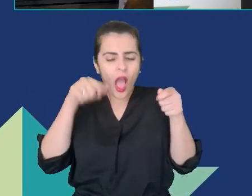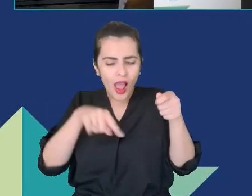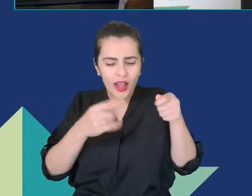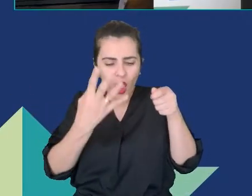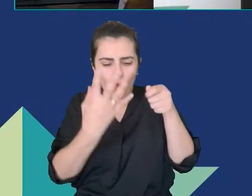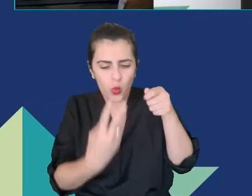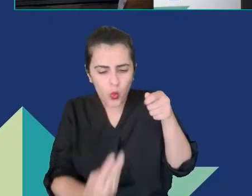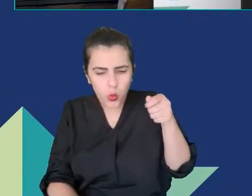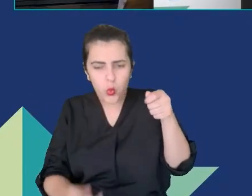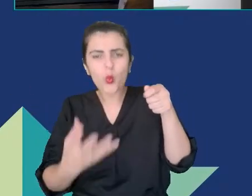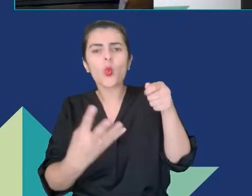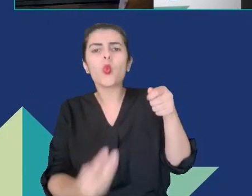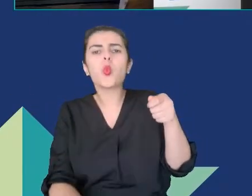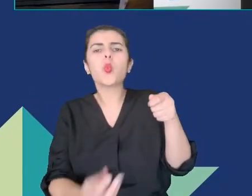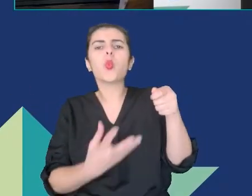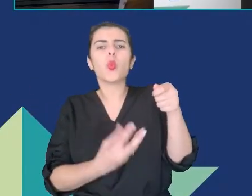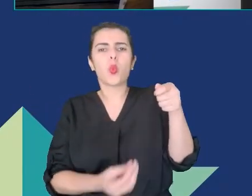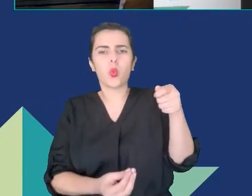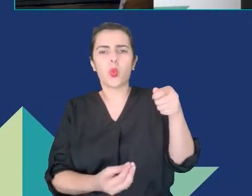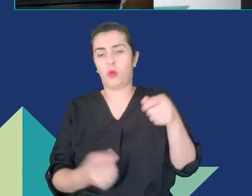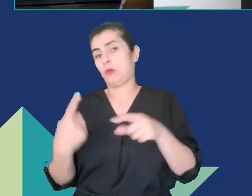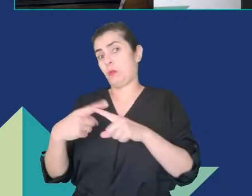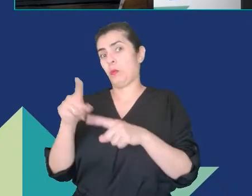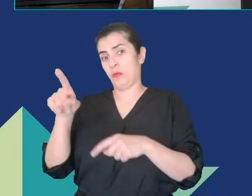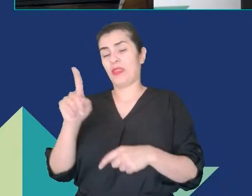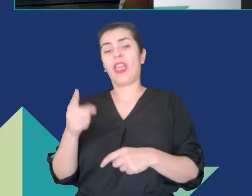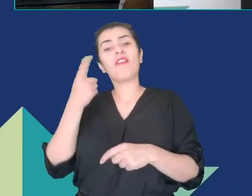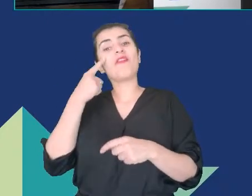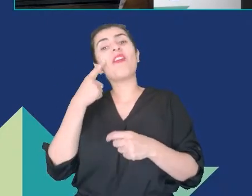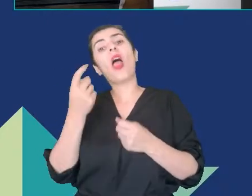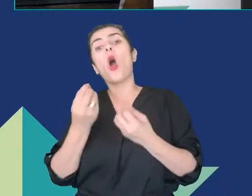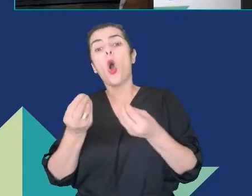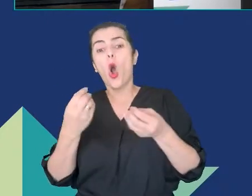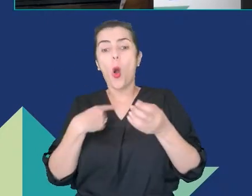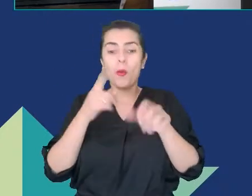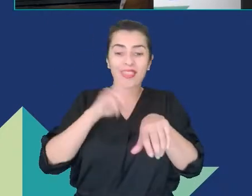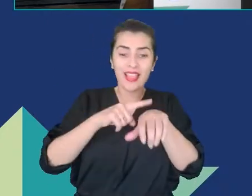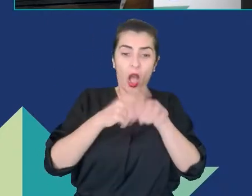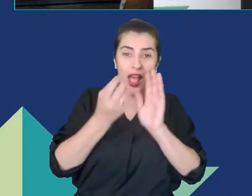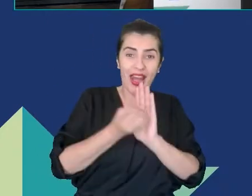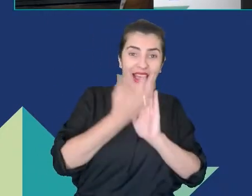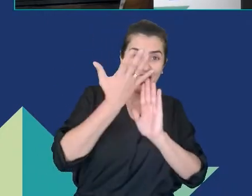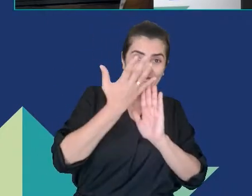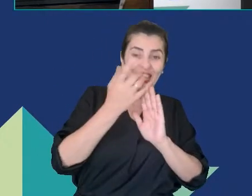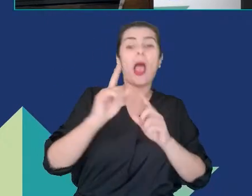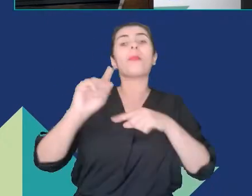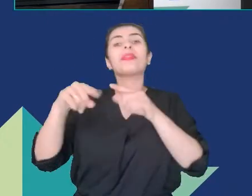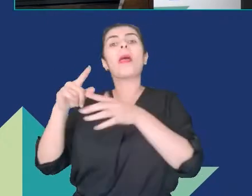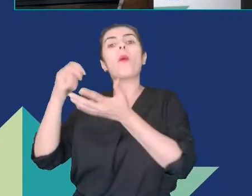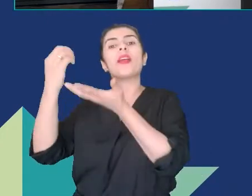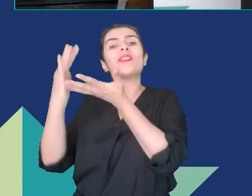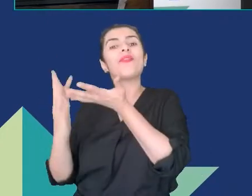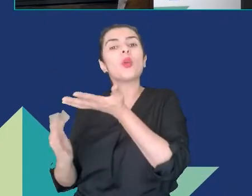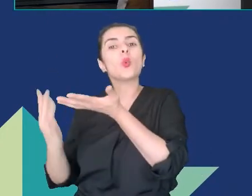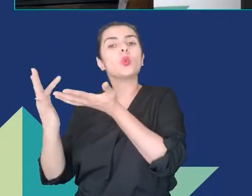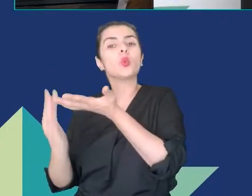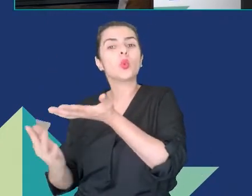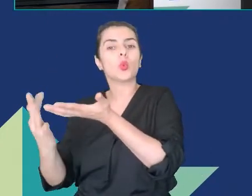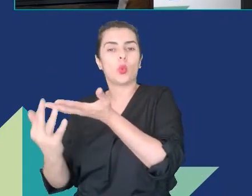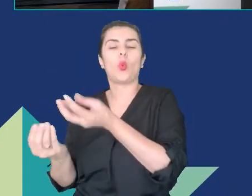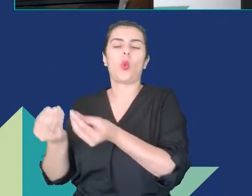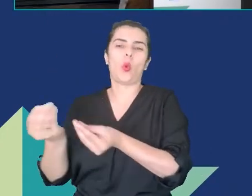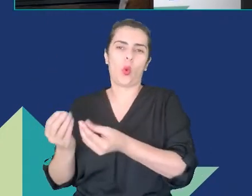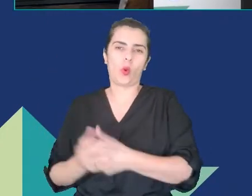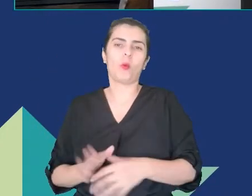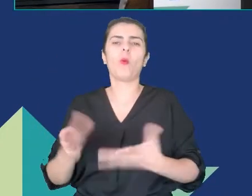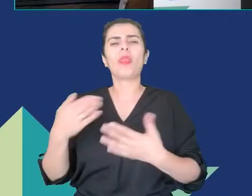na geração, então, na usina de concentração, e como que o rejeito estava saindo após a filtragem. A gente observou, né, dentro desse